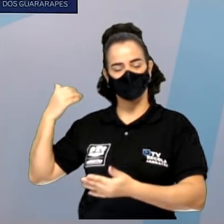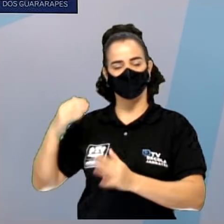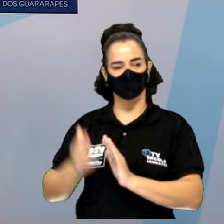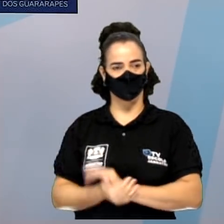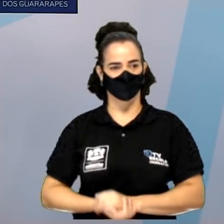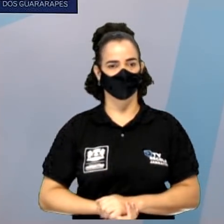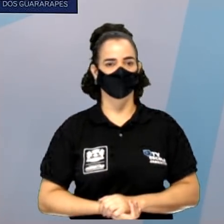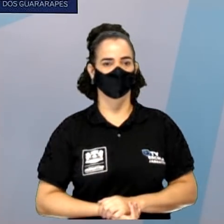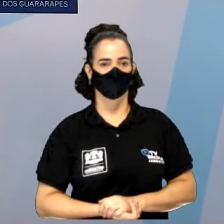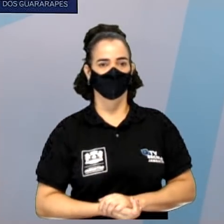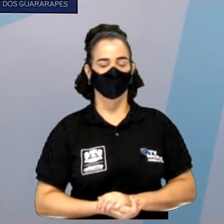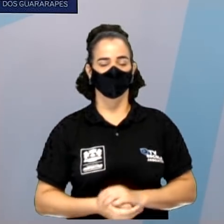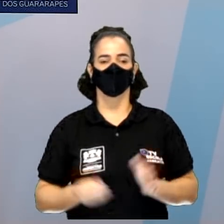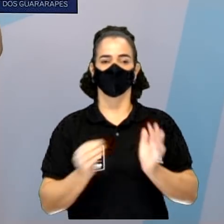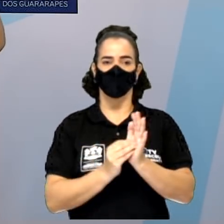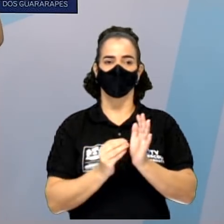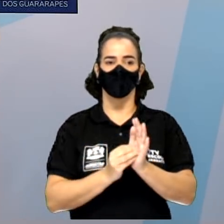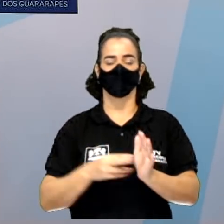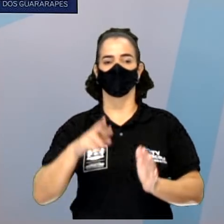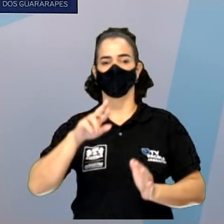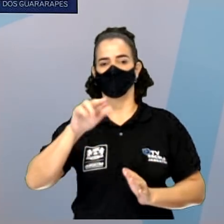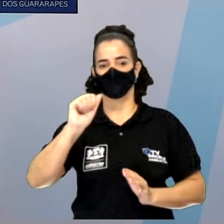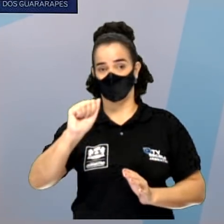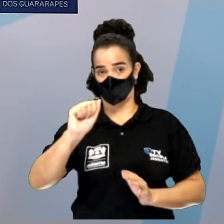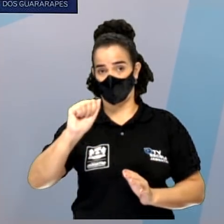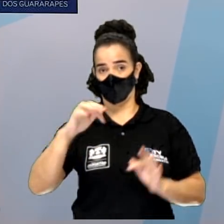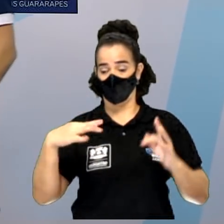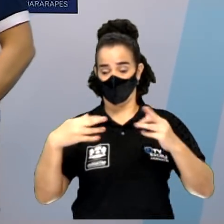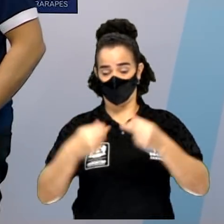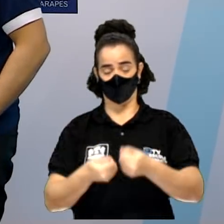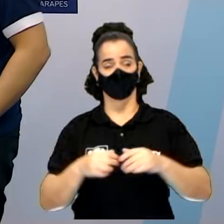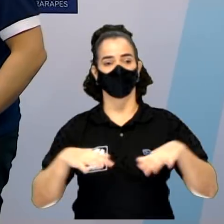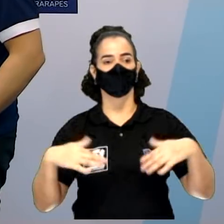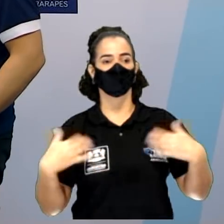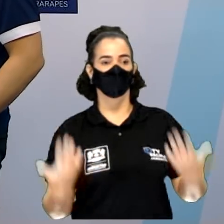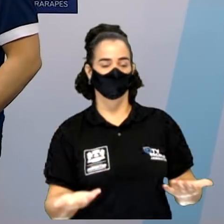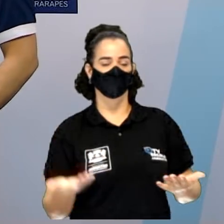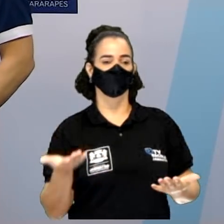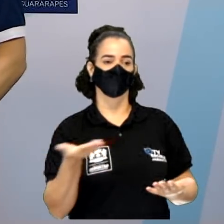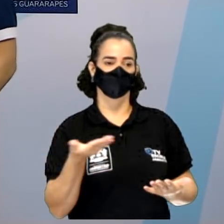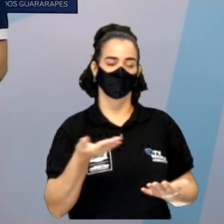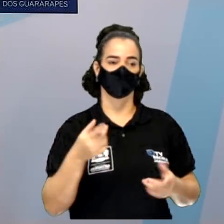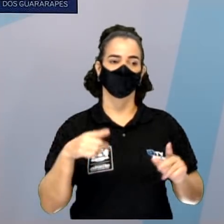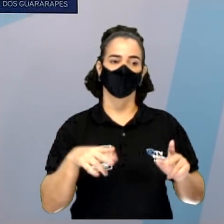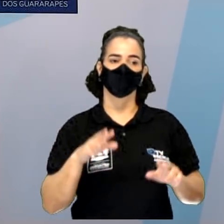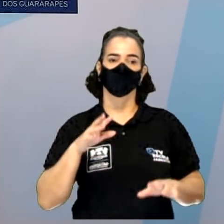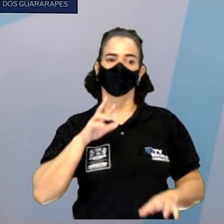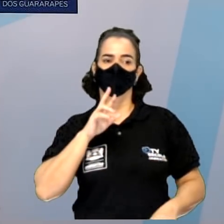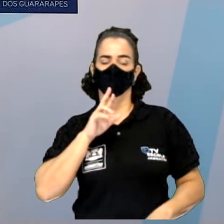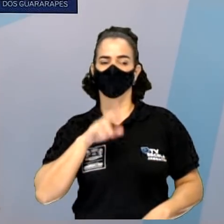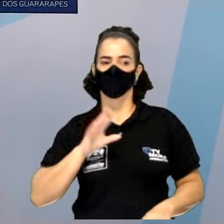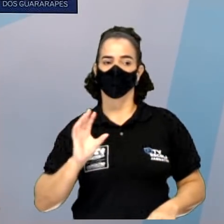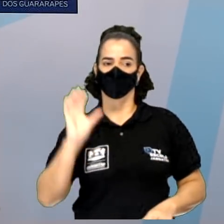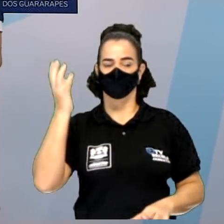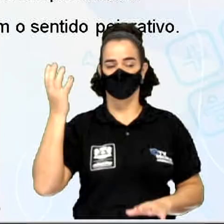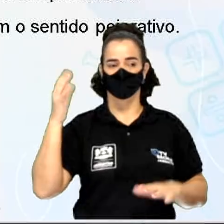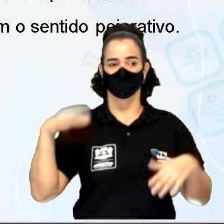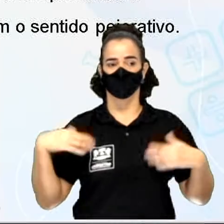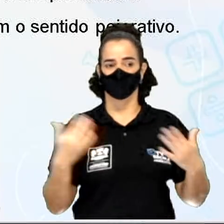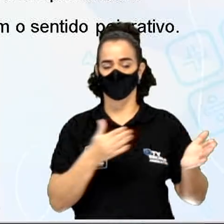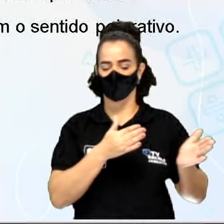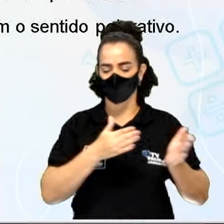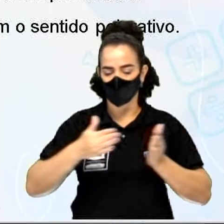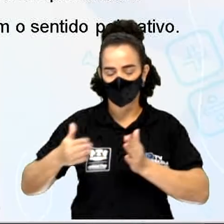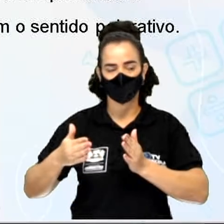perfeito, quando eu emprego conhecera e viera. Tá? E para fechar o nosso resultado, o item 4. Ó. O período, assim que